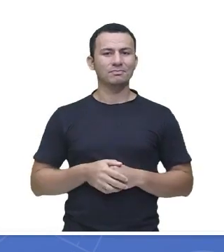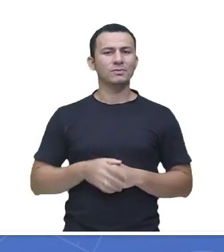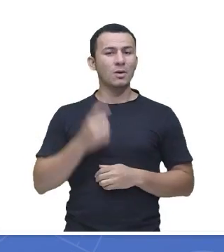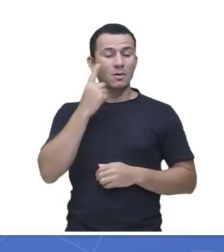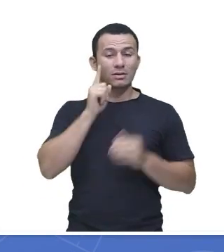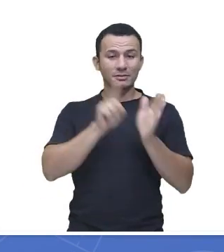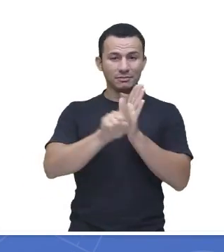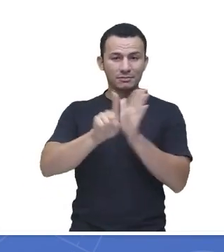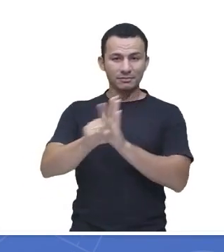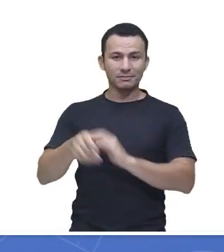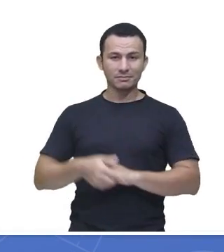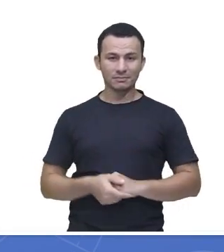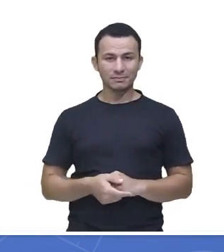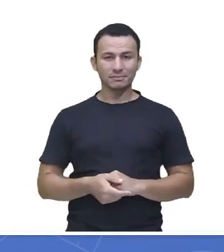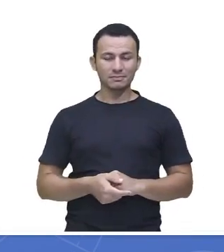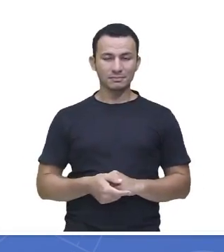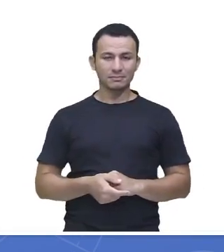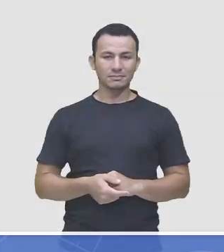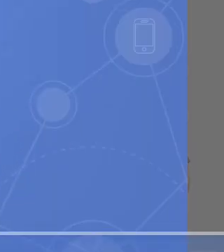questões.